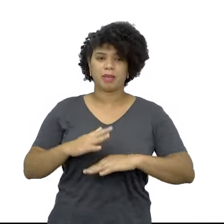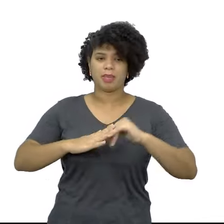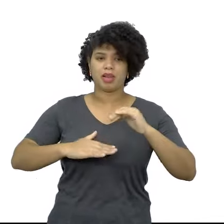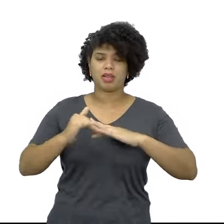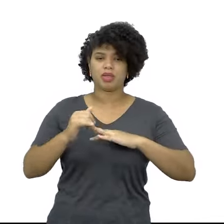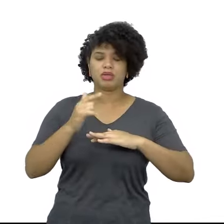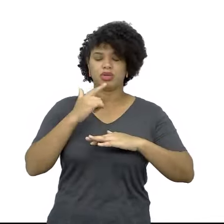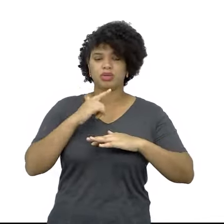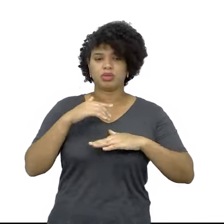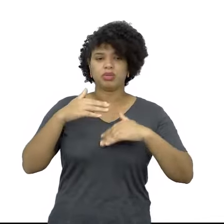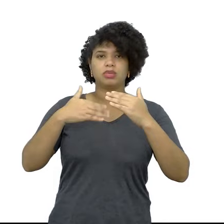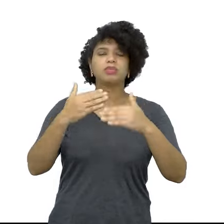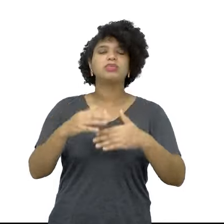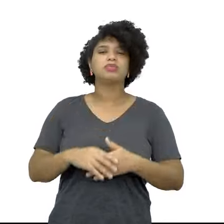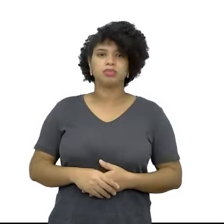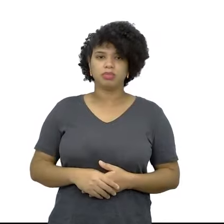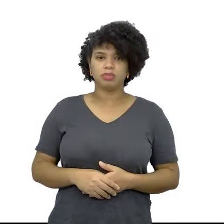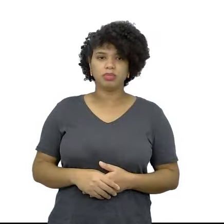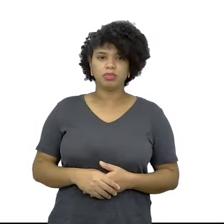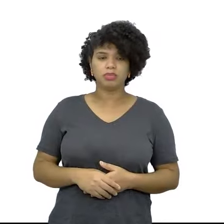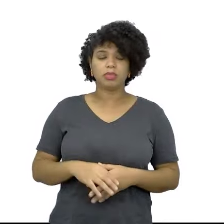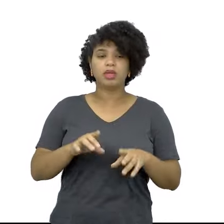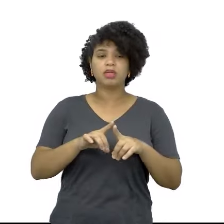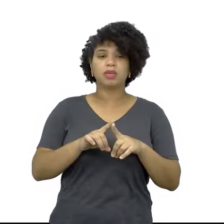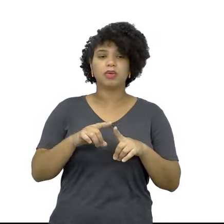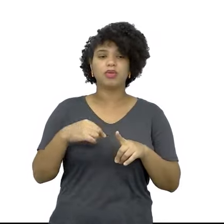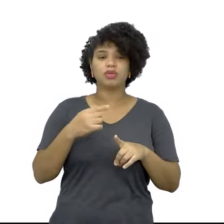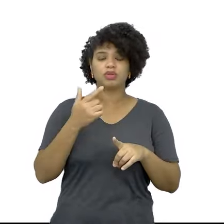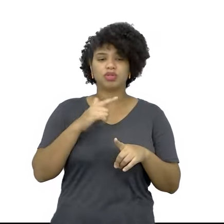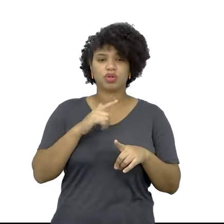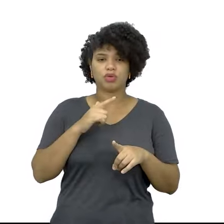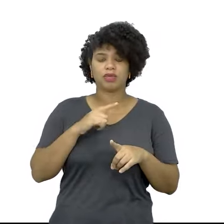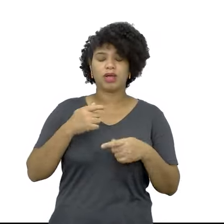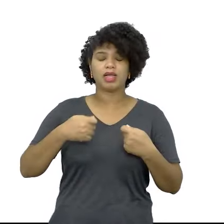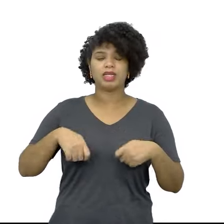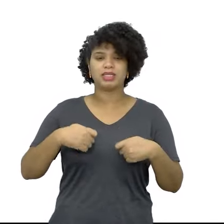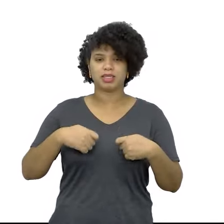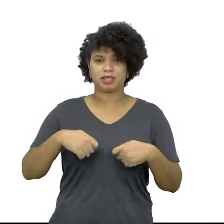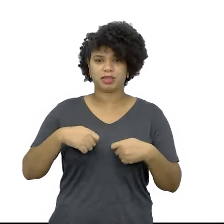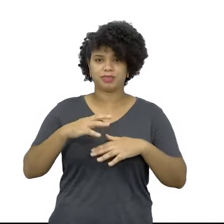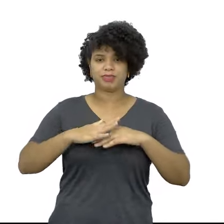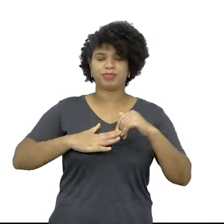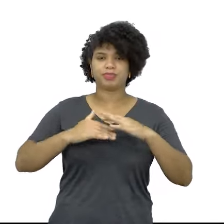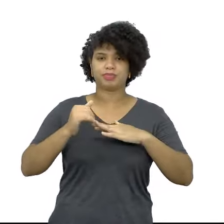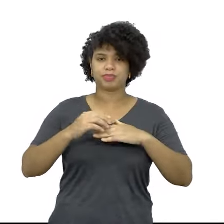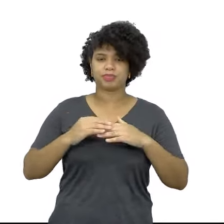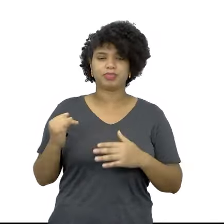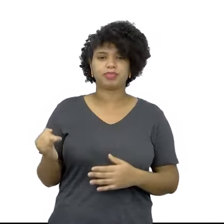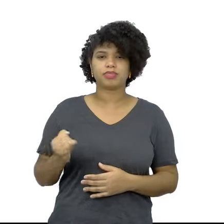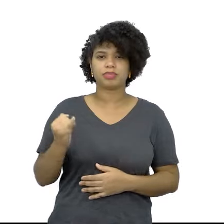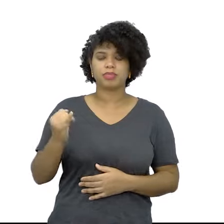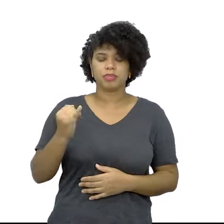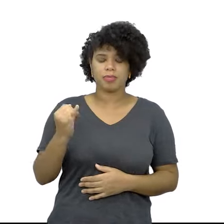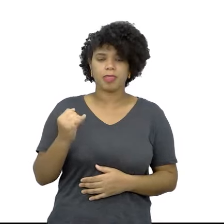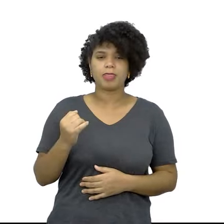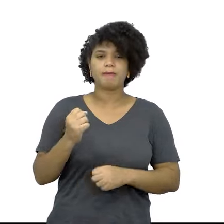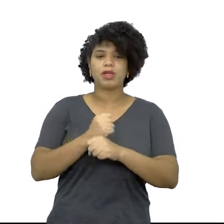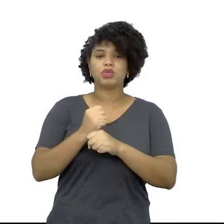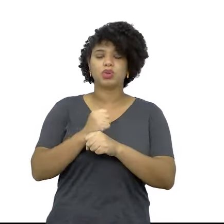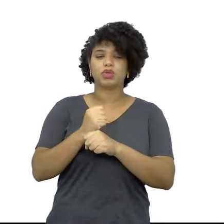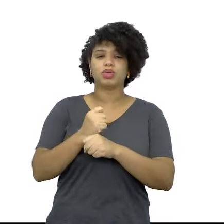habilidade envolvida. E, por outro lado, também reforça a necessidade de que as habilidades essenciais dos anos